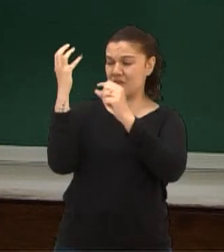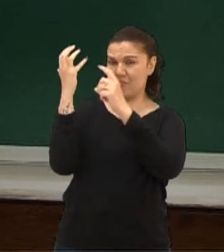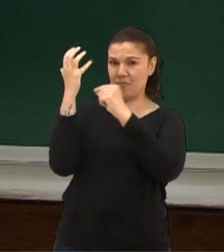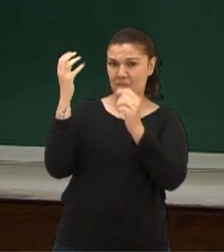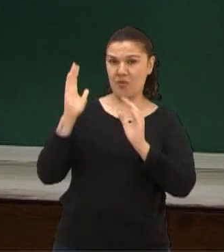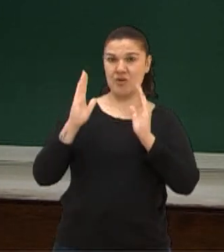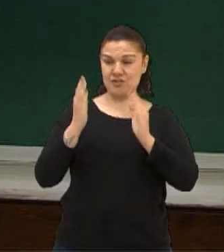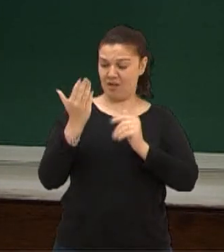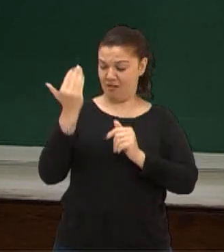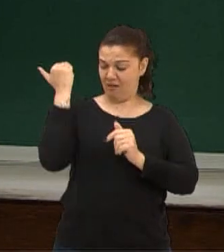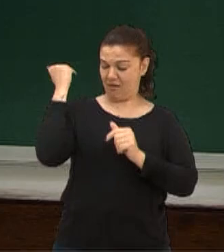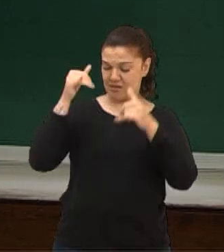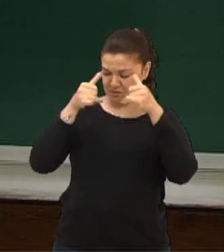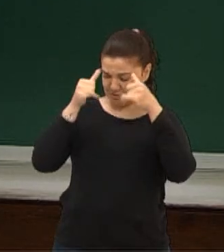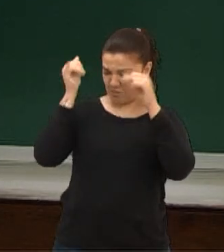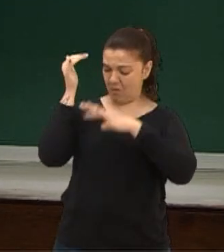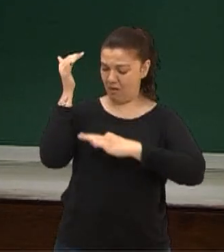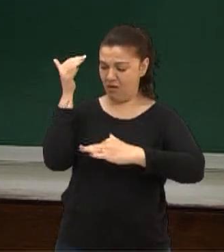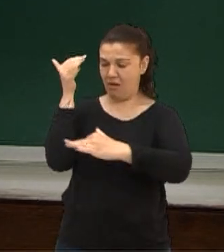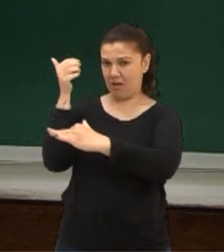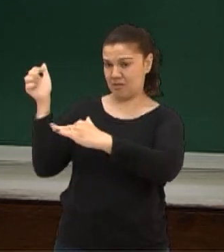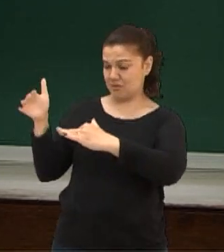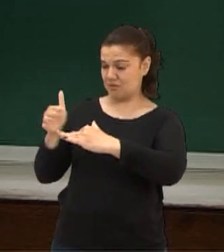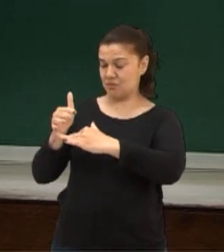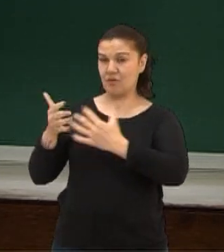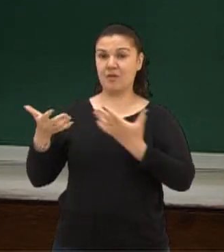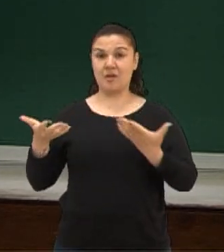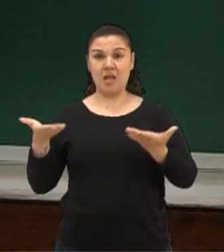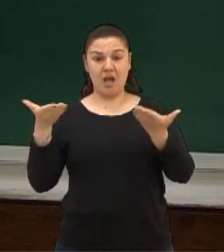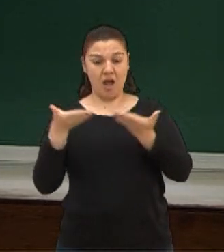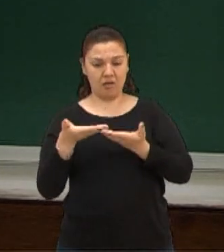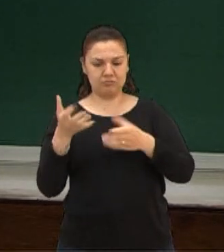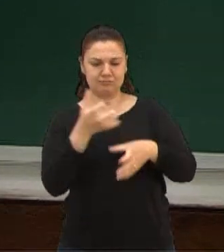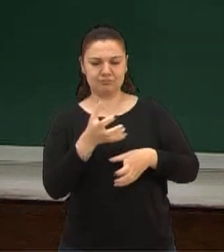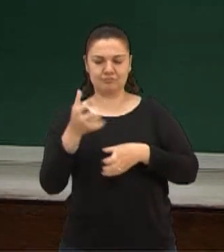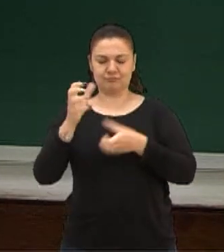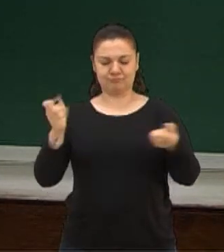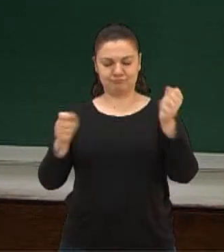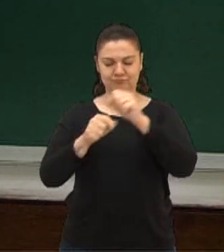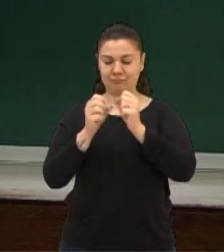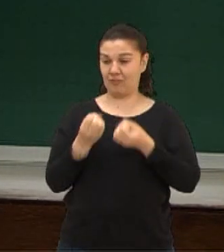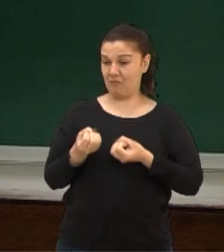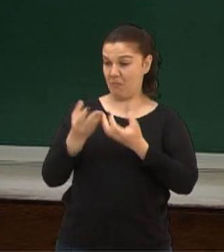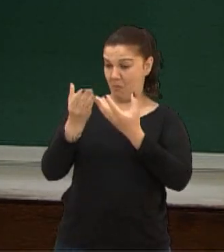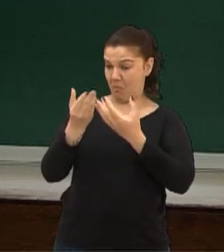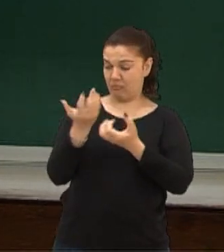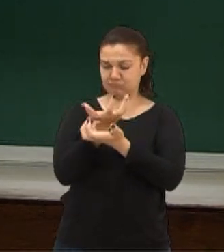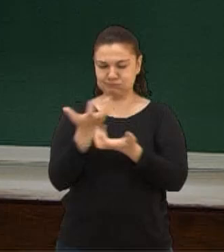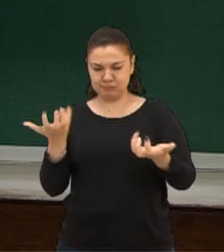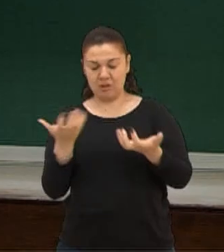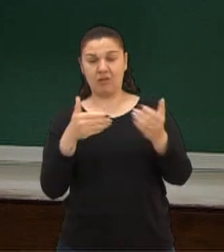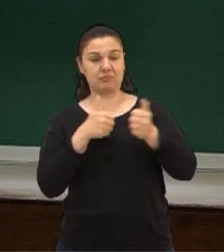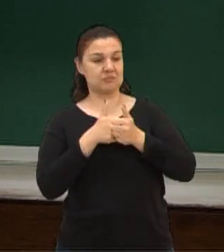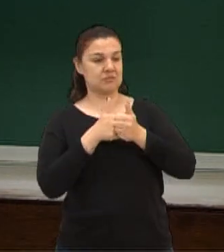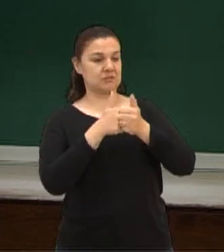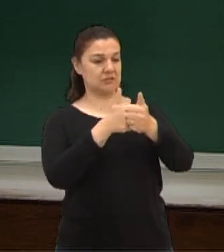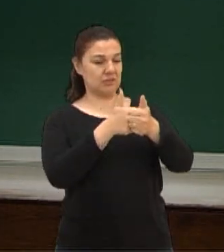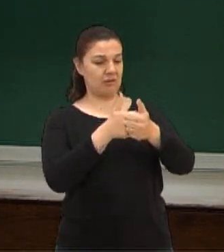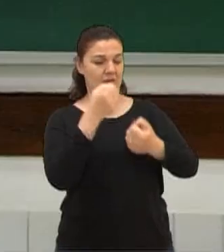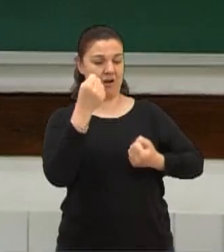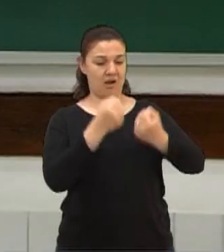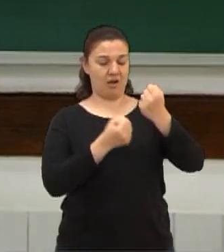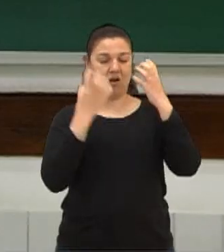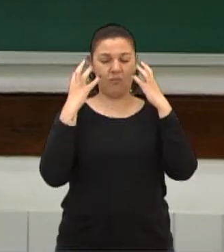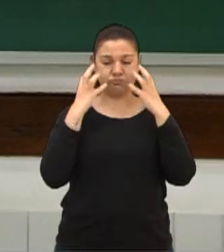antigo, que ao rebanho estendia sombra franca, e enfeixatado agora o verde trigo, seguir o carro, a barba